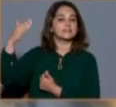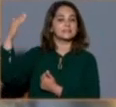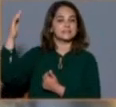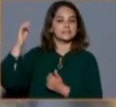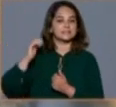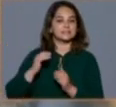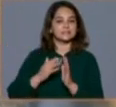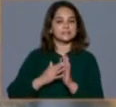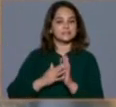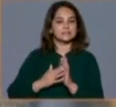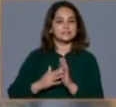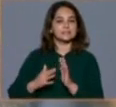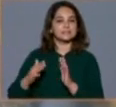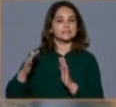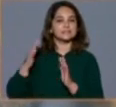eternamente.